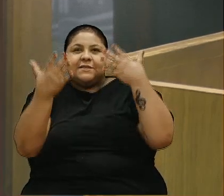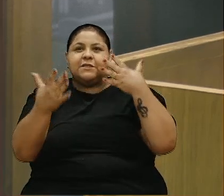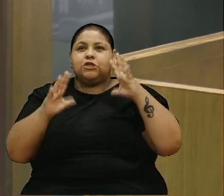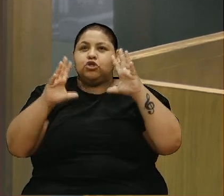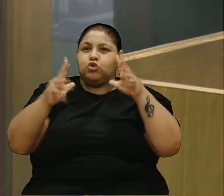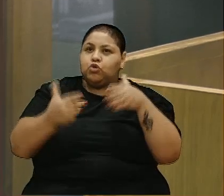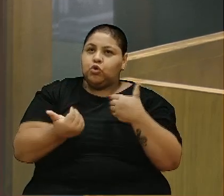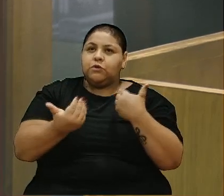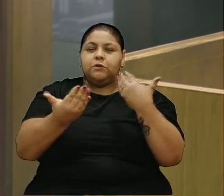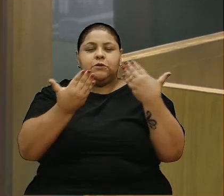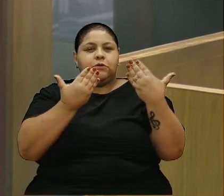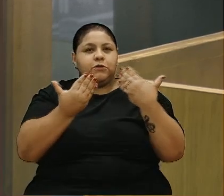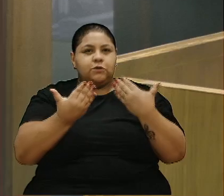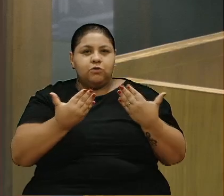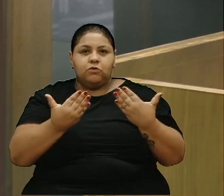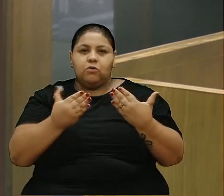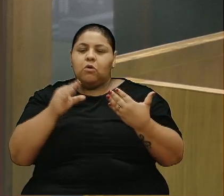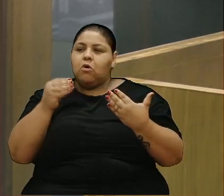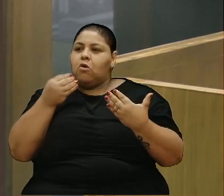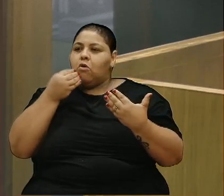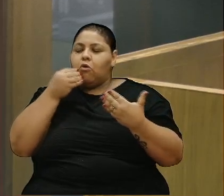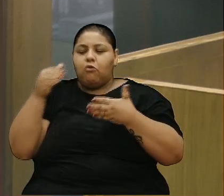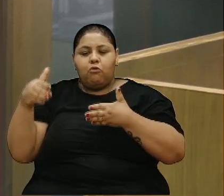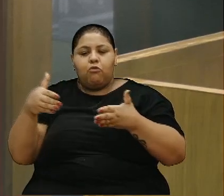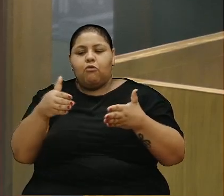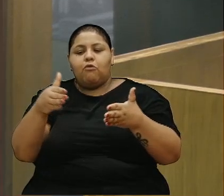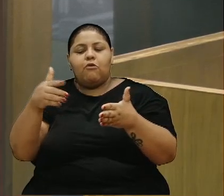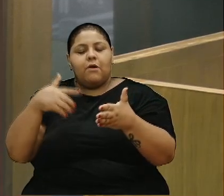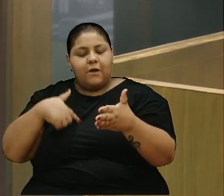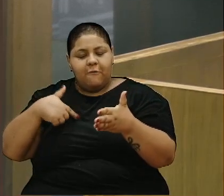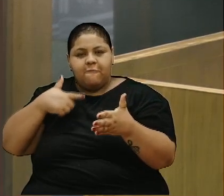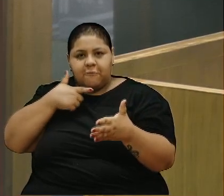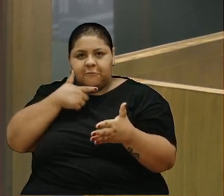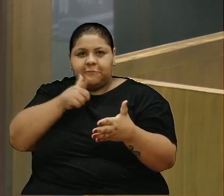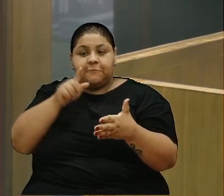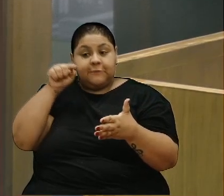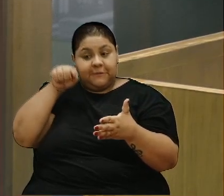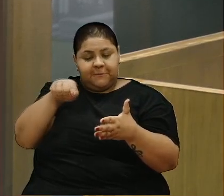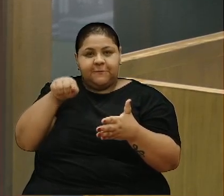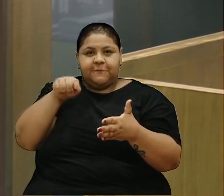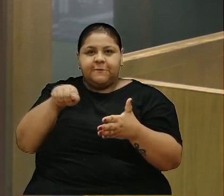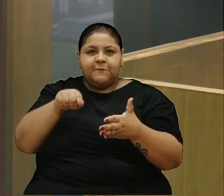algum caminho eu vou traçar. E este caminho é de